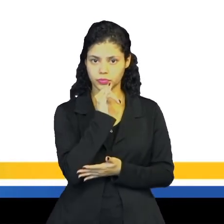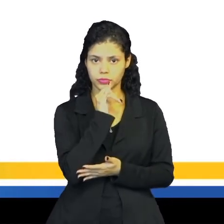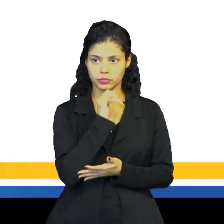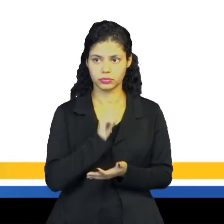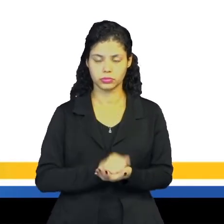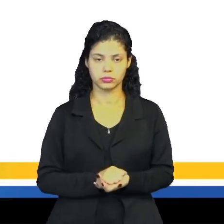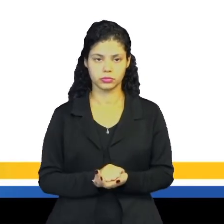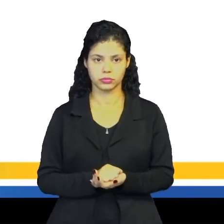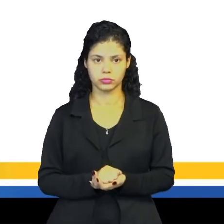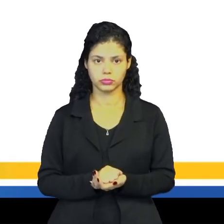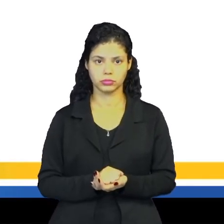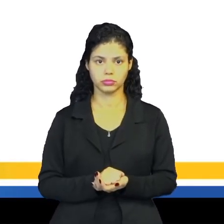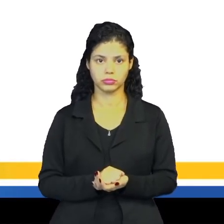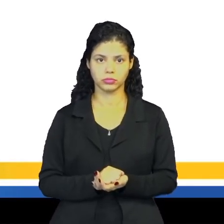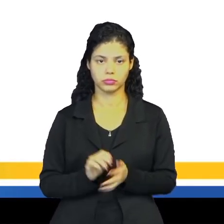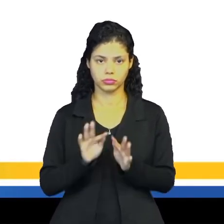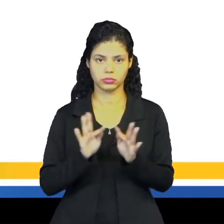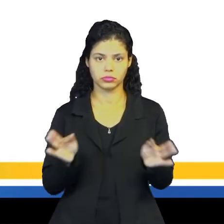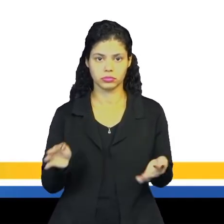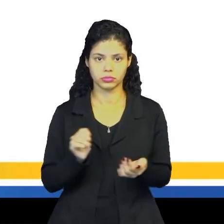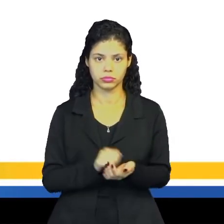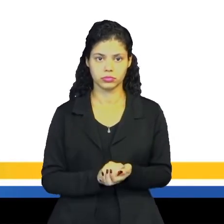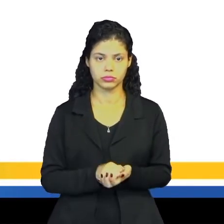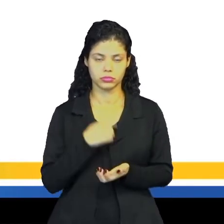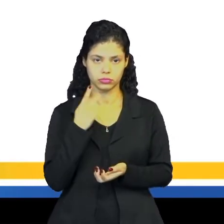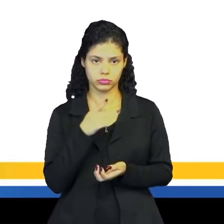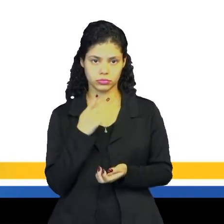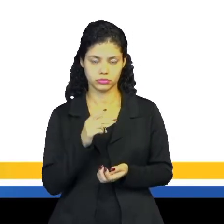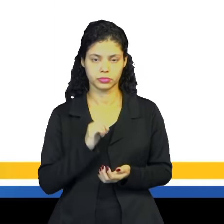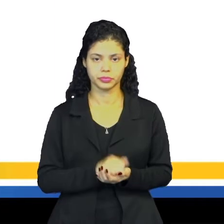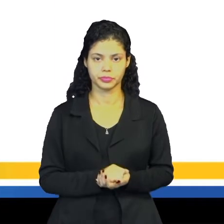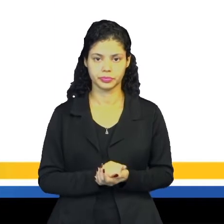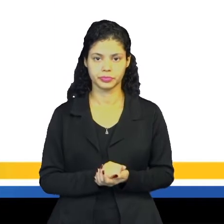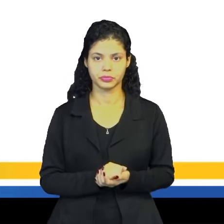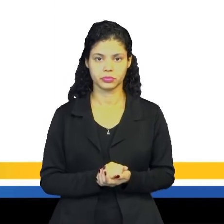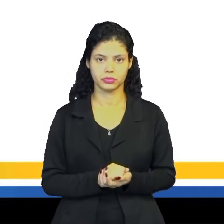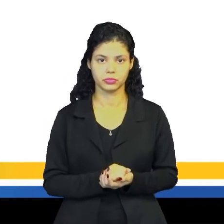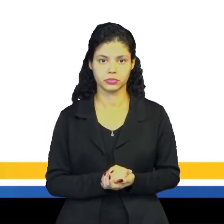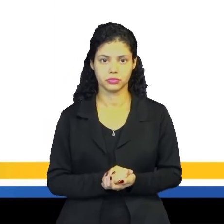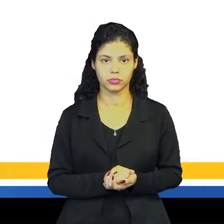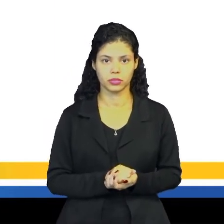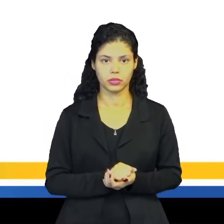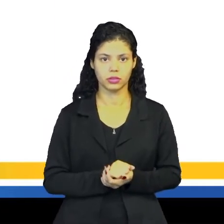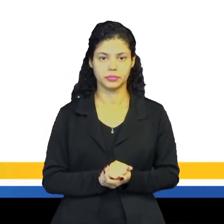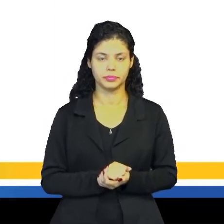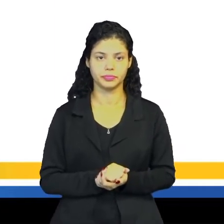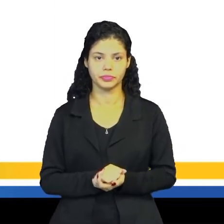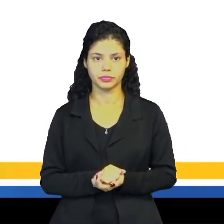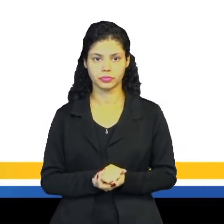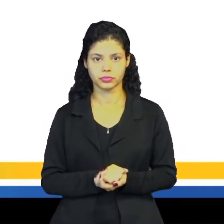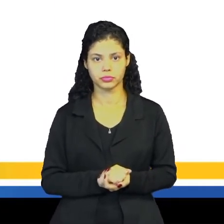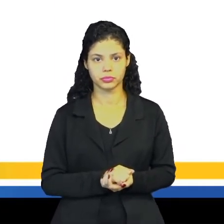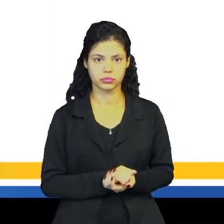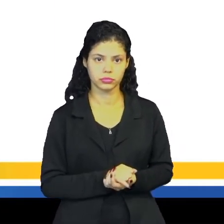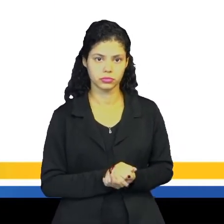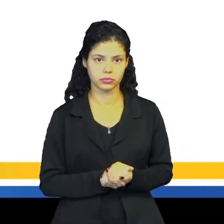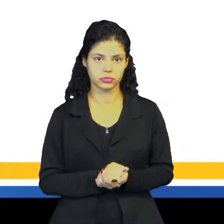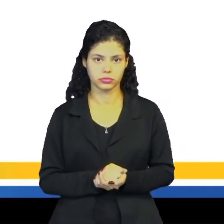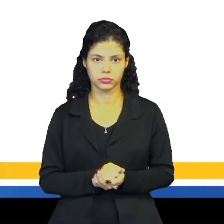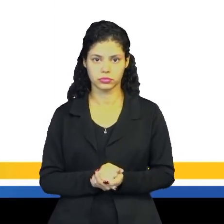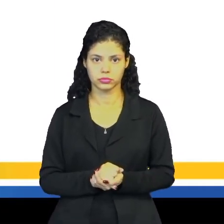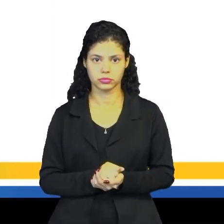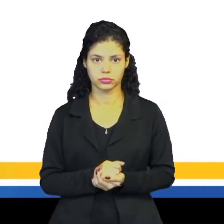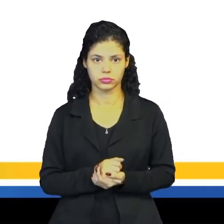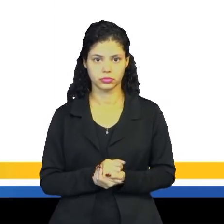de frases que irão falar sobre essa preposição at. Nós temos the meeting will begin